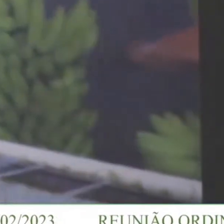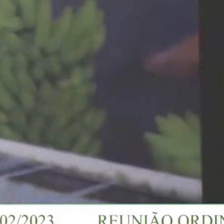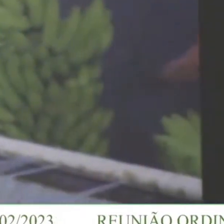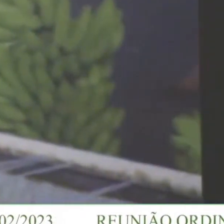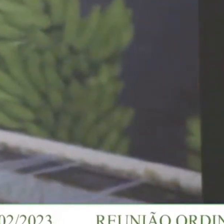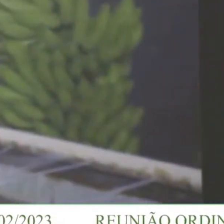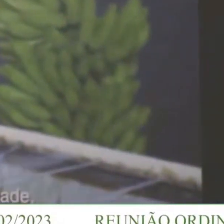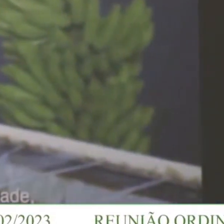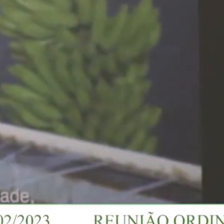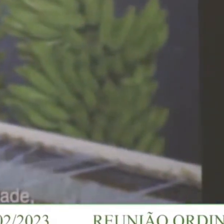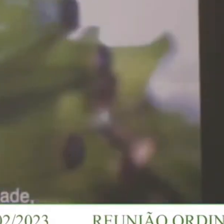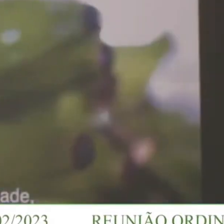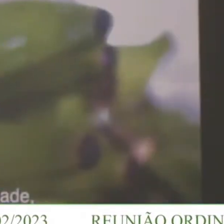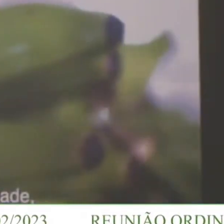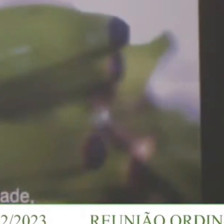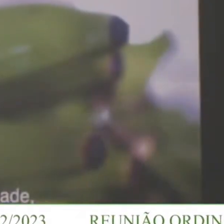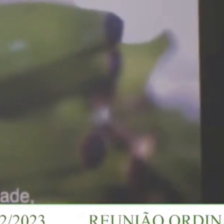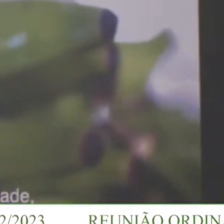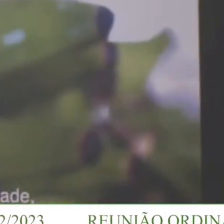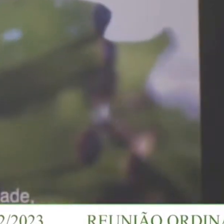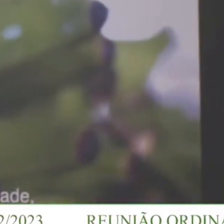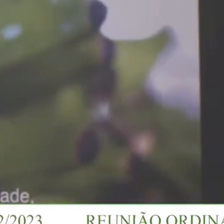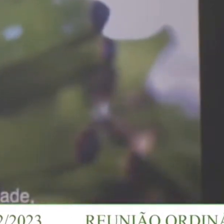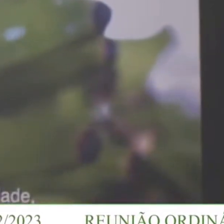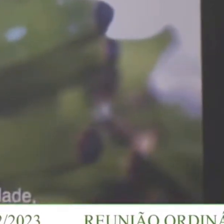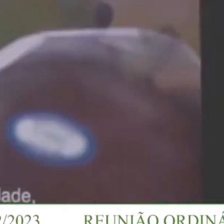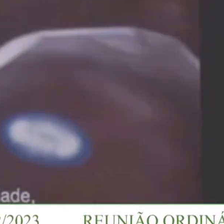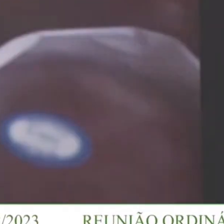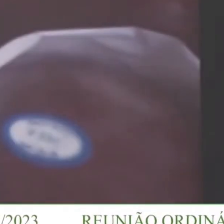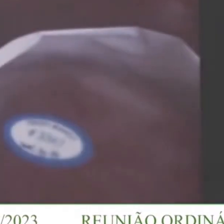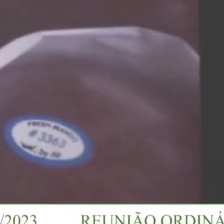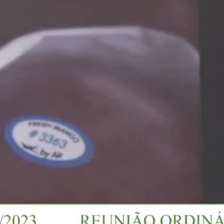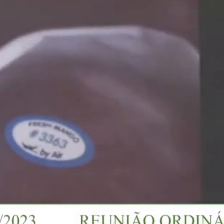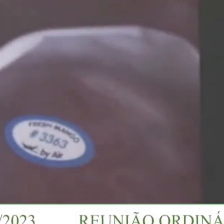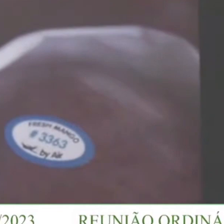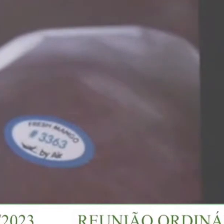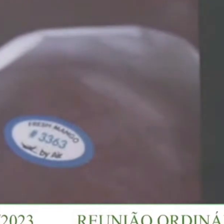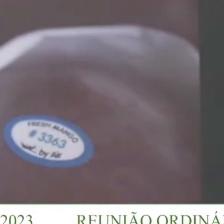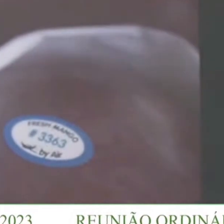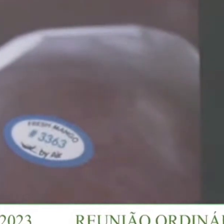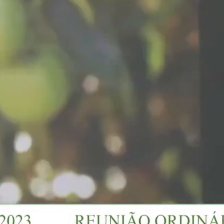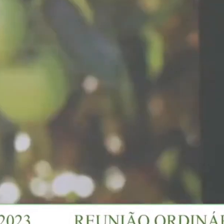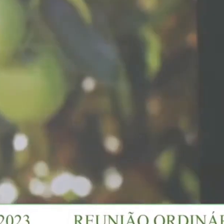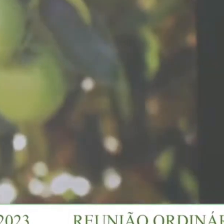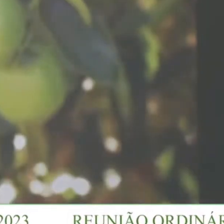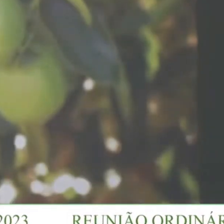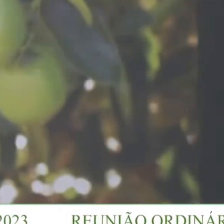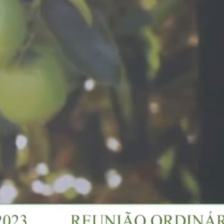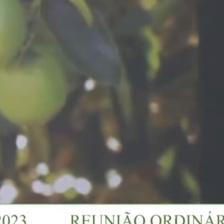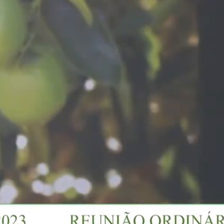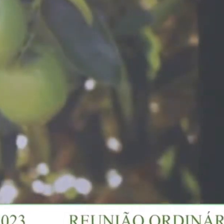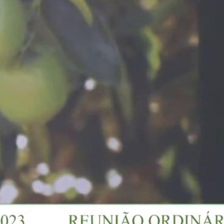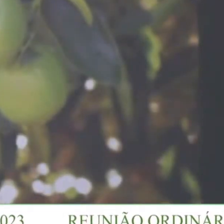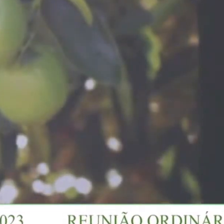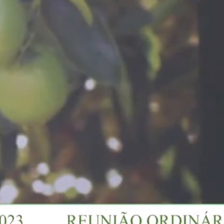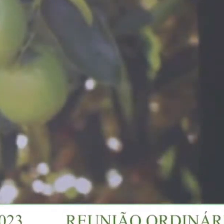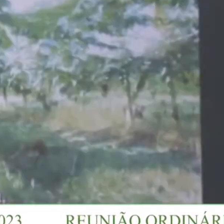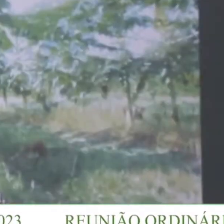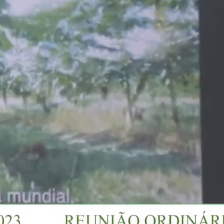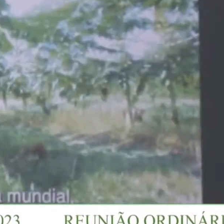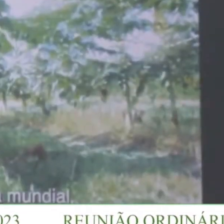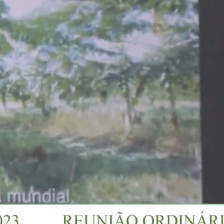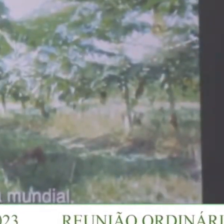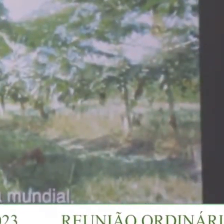região. As frutas, produzidas com qualidade, alto padrão de seleção, sustentabilidade e